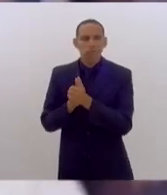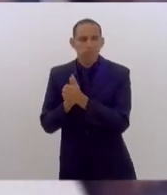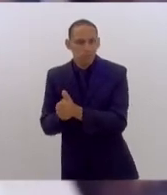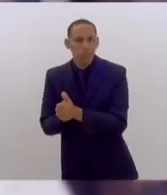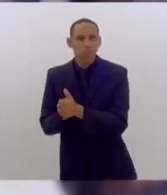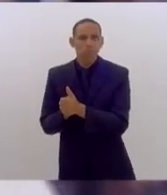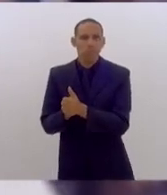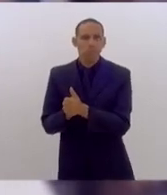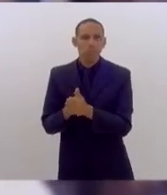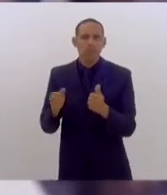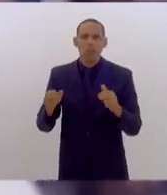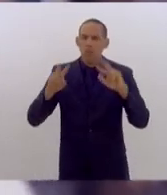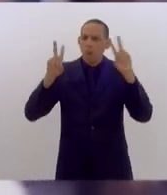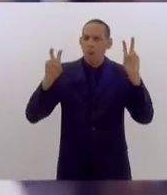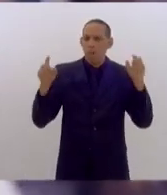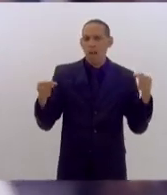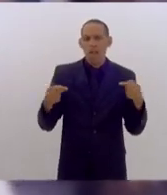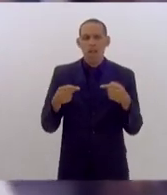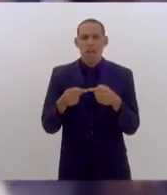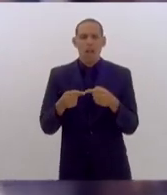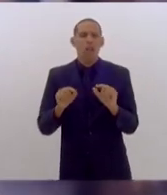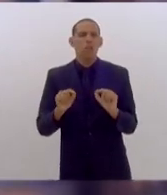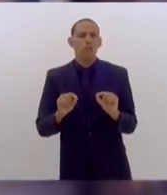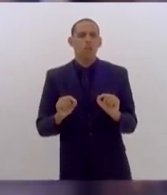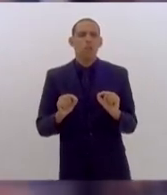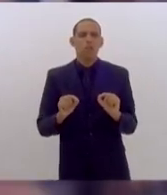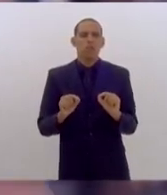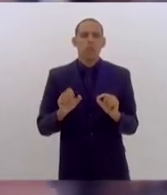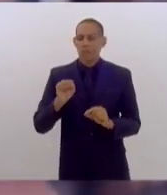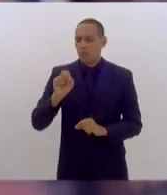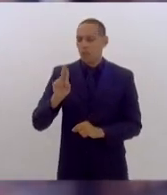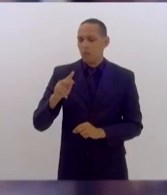relacionadas a problemas de